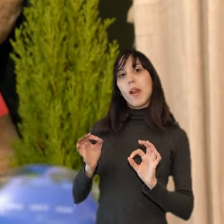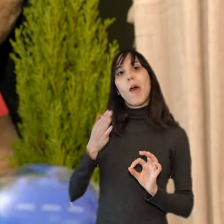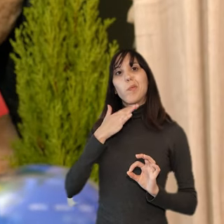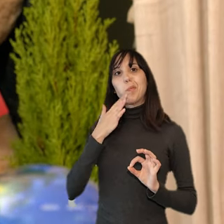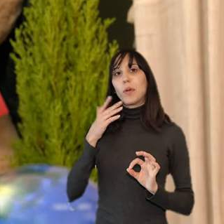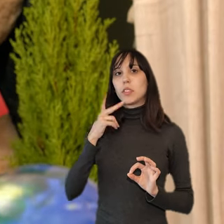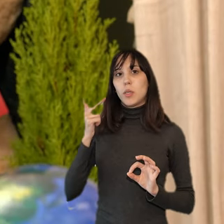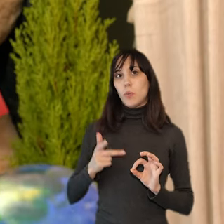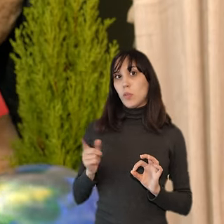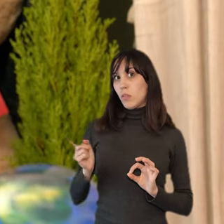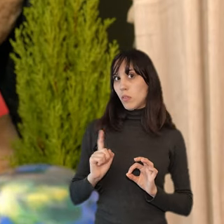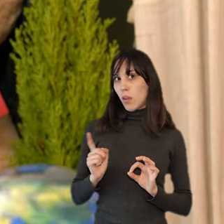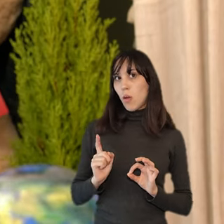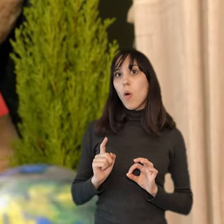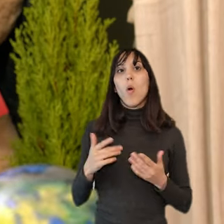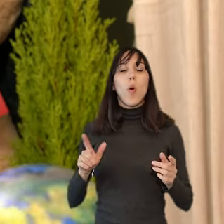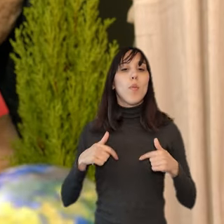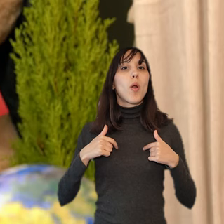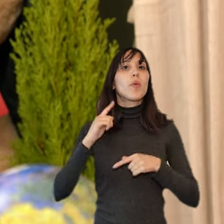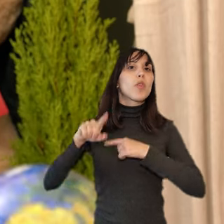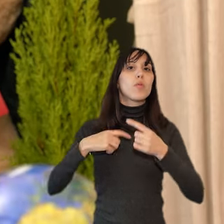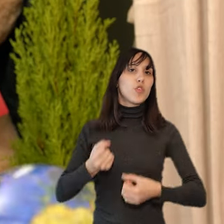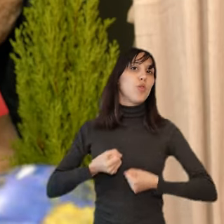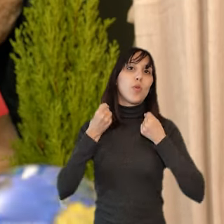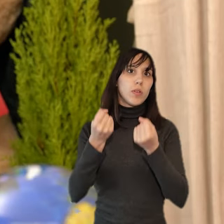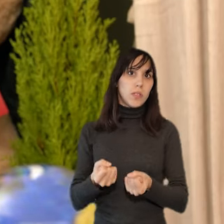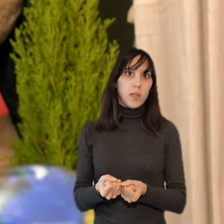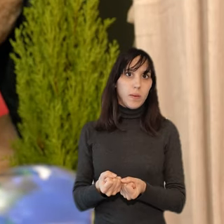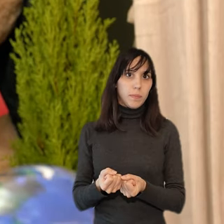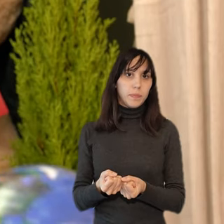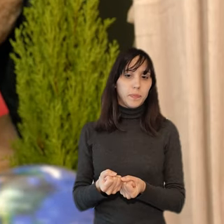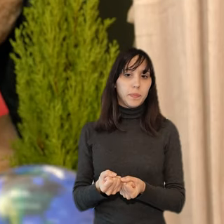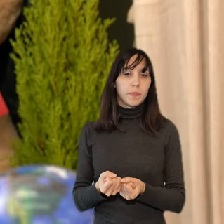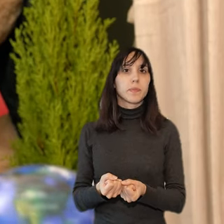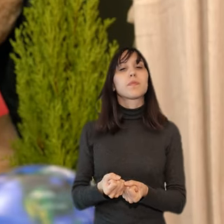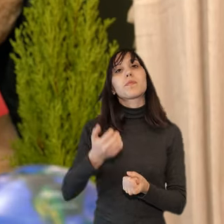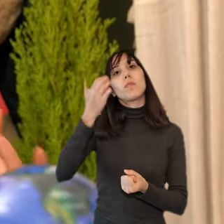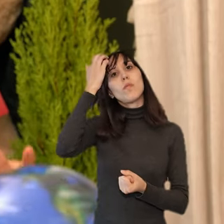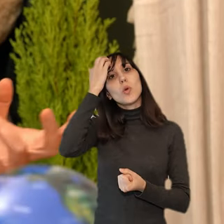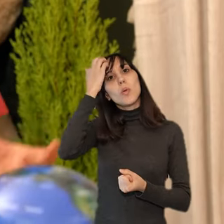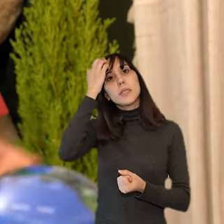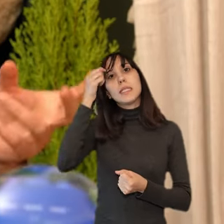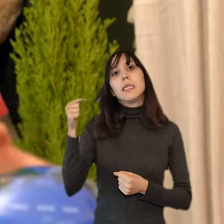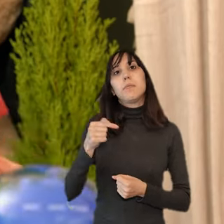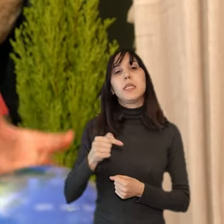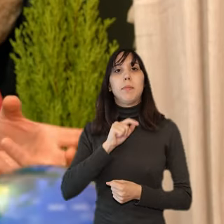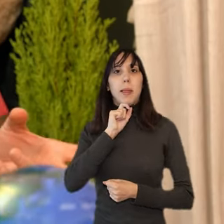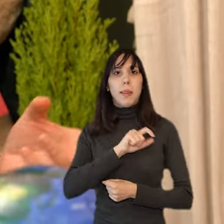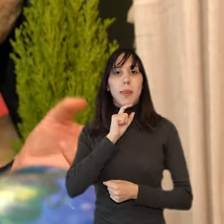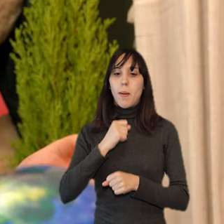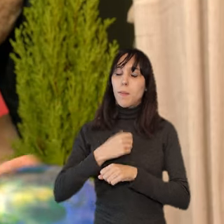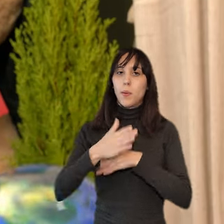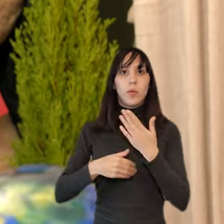esteja que que não seja capaz depois de voltar e ter as mesmas ou as competências mínimas necessárias para